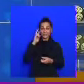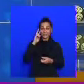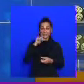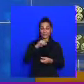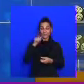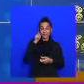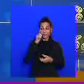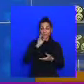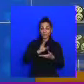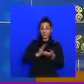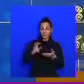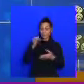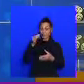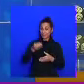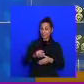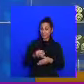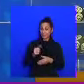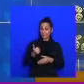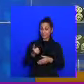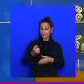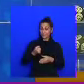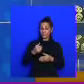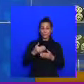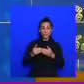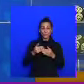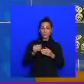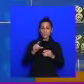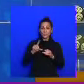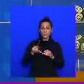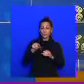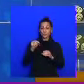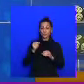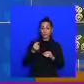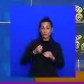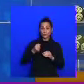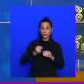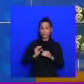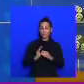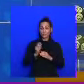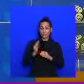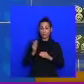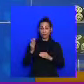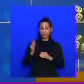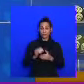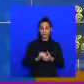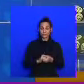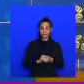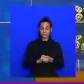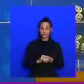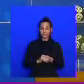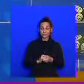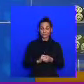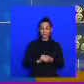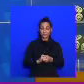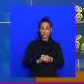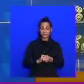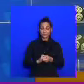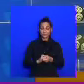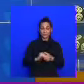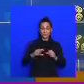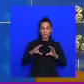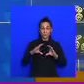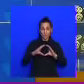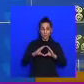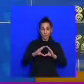Lembrando que você ganha a partir de 11 acertos, independentemente da ordem dos números sorteados. Bola marrom, número 04.